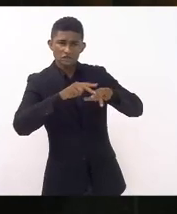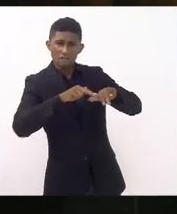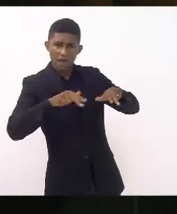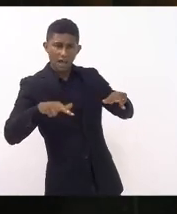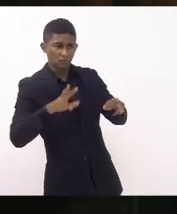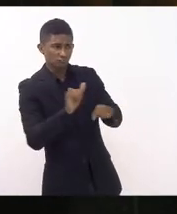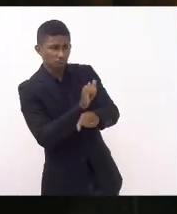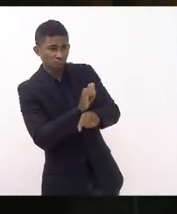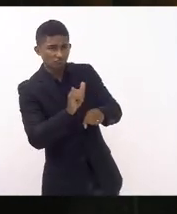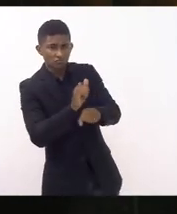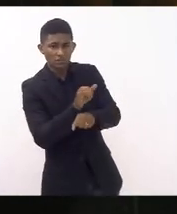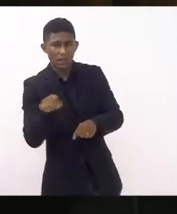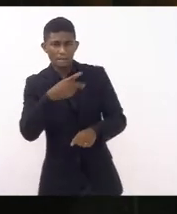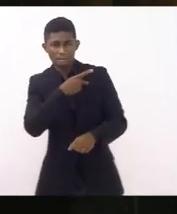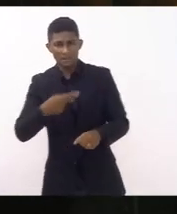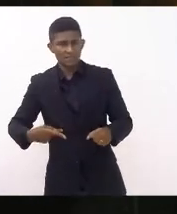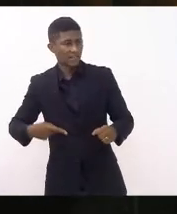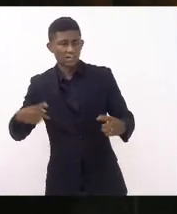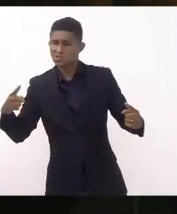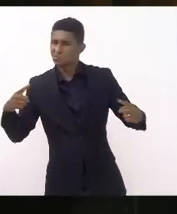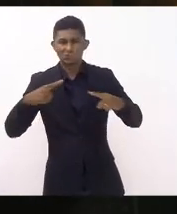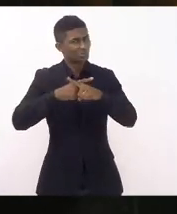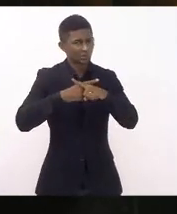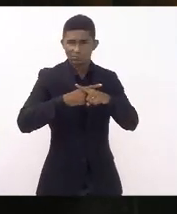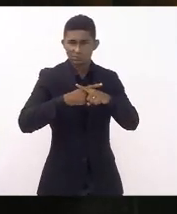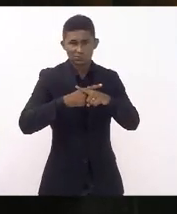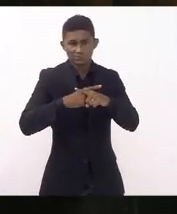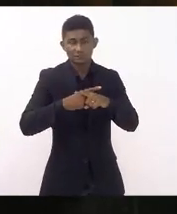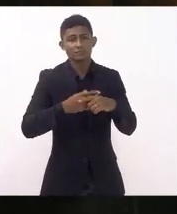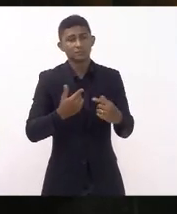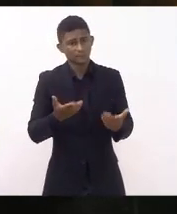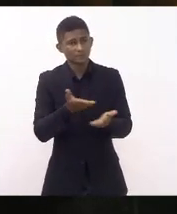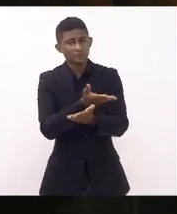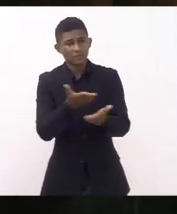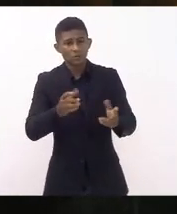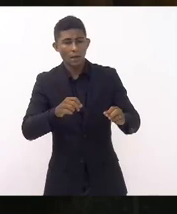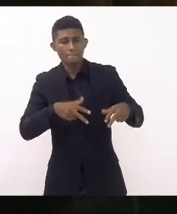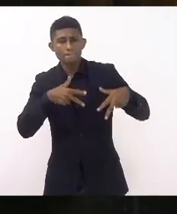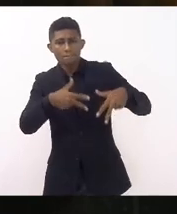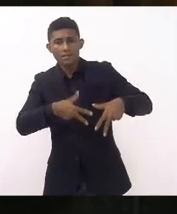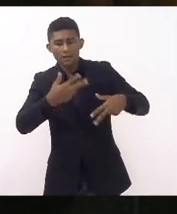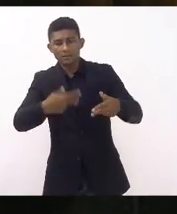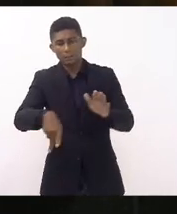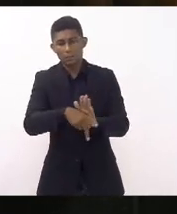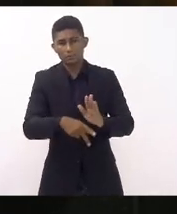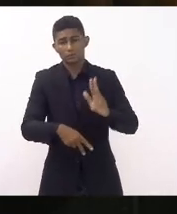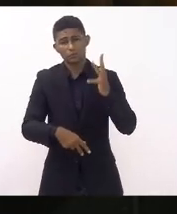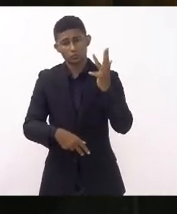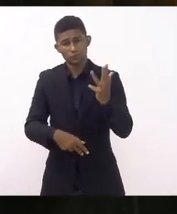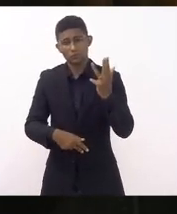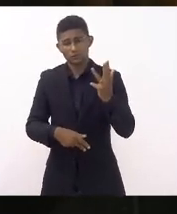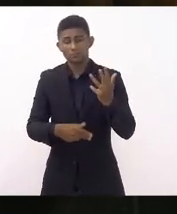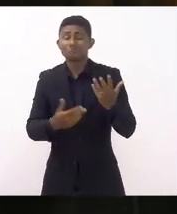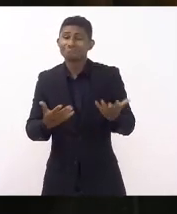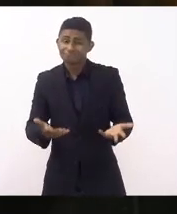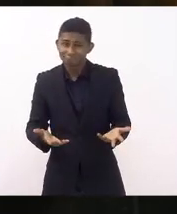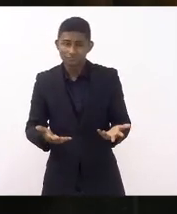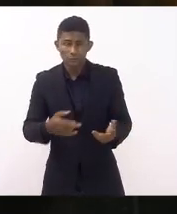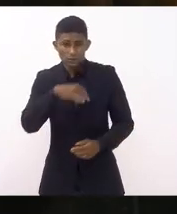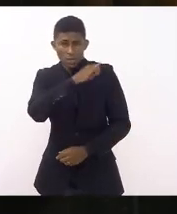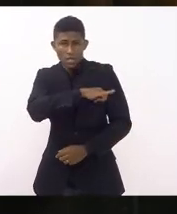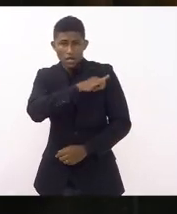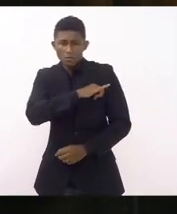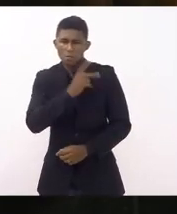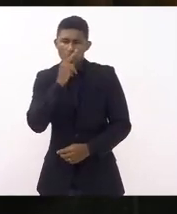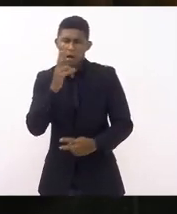presidente. Na prática, estão alimentando a militância lulista e deixando o Rio em um processo